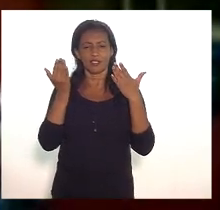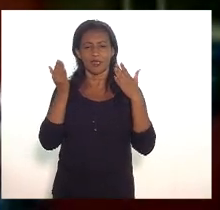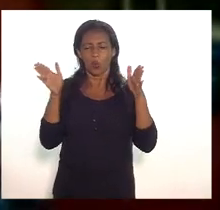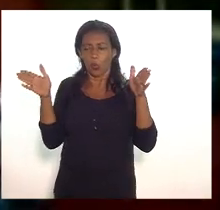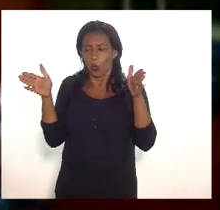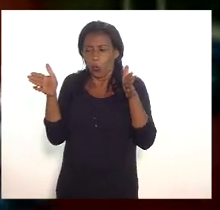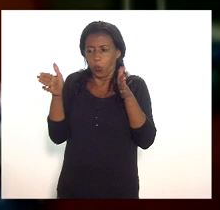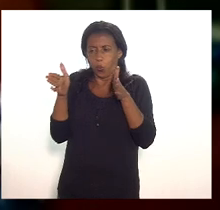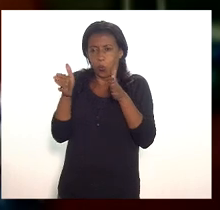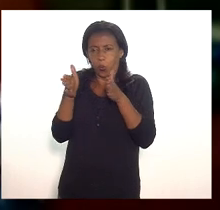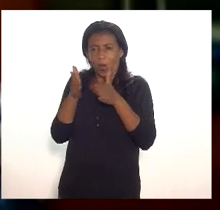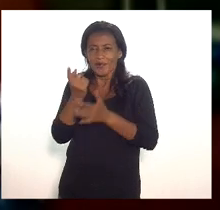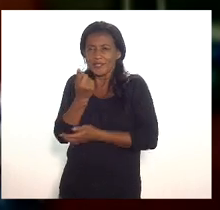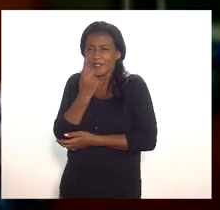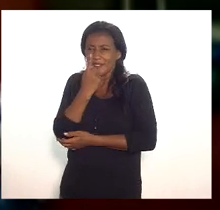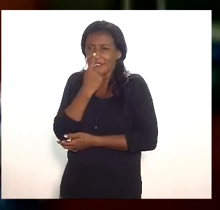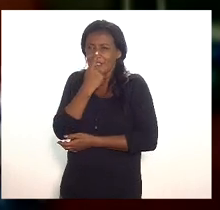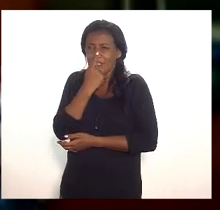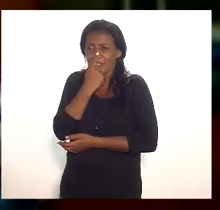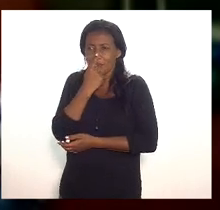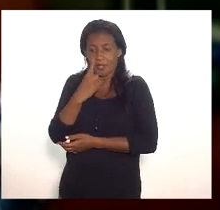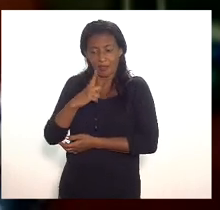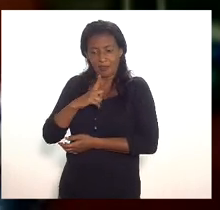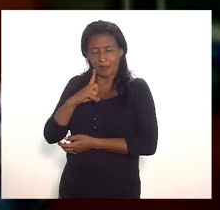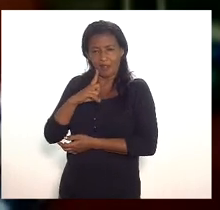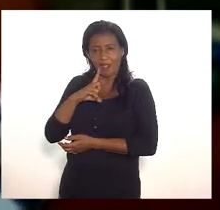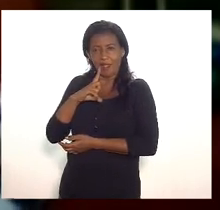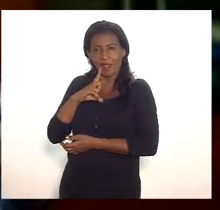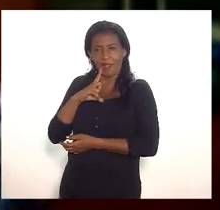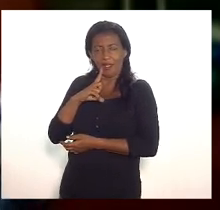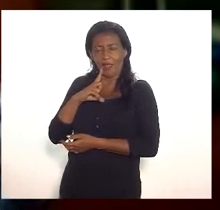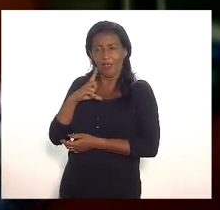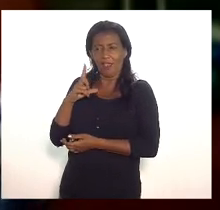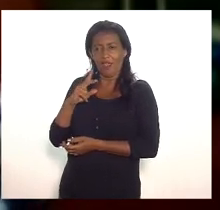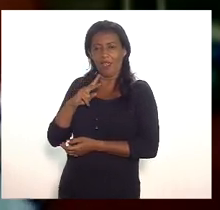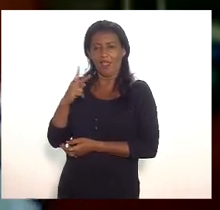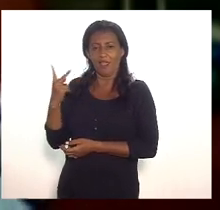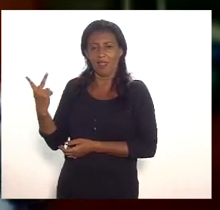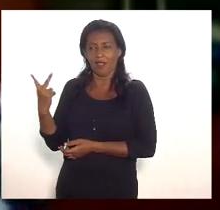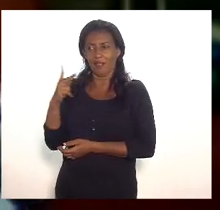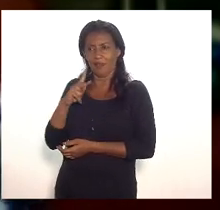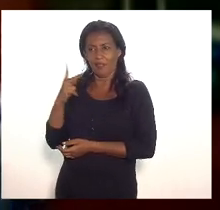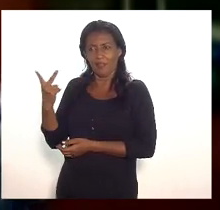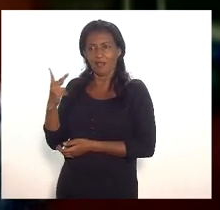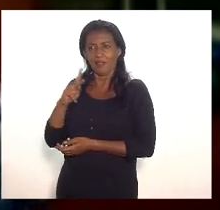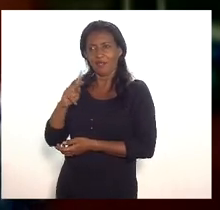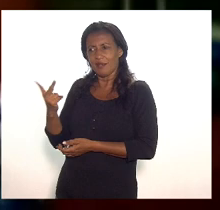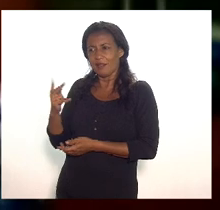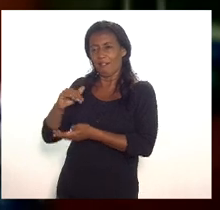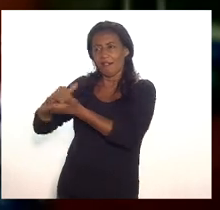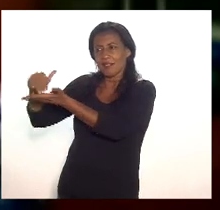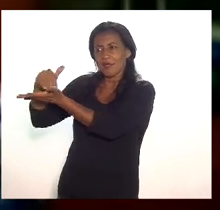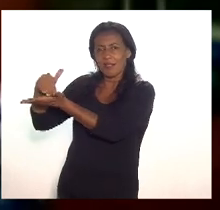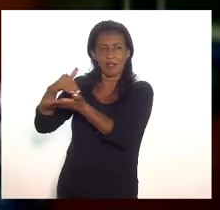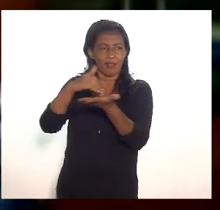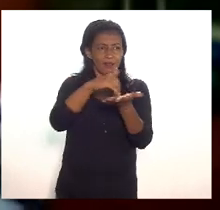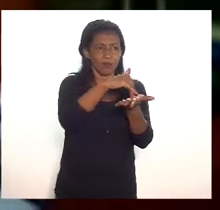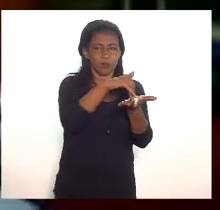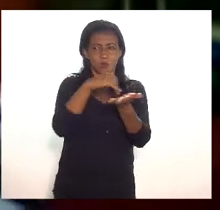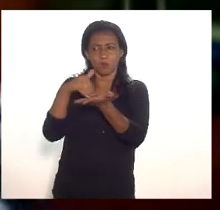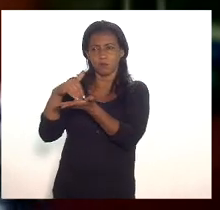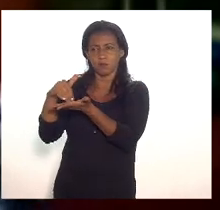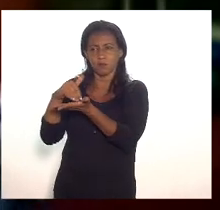estreita e íntima que deva existir entre as secretarias de governo. Quer